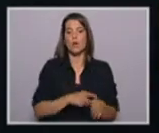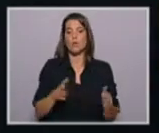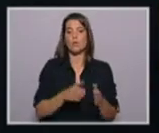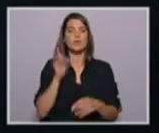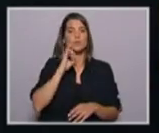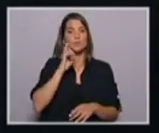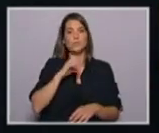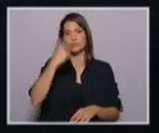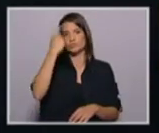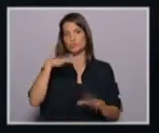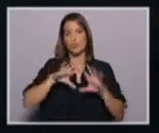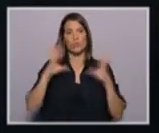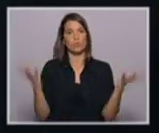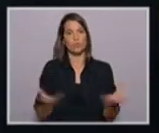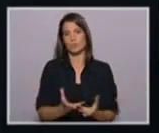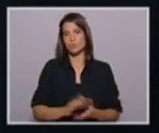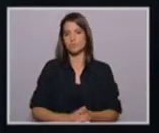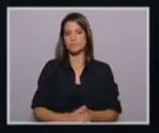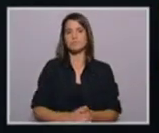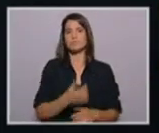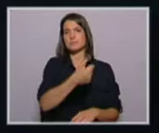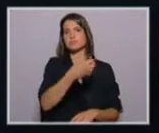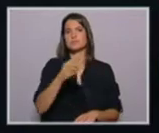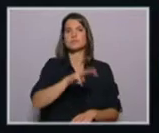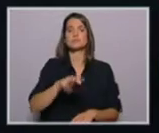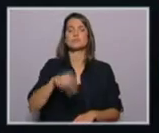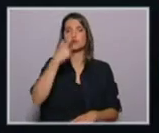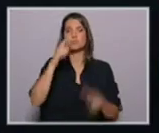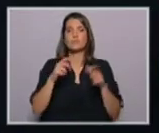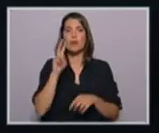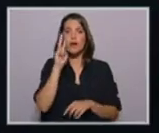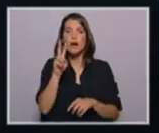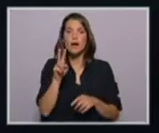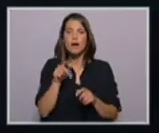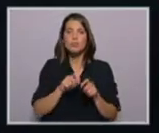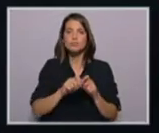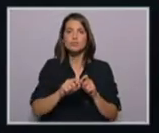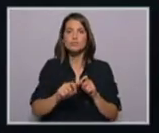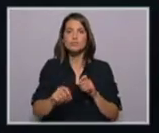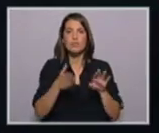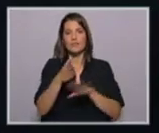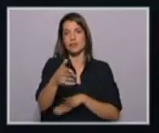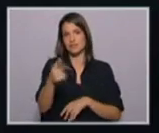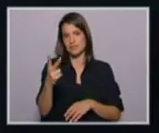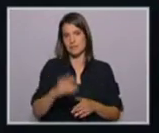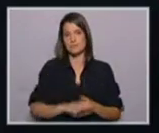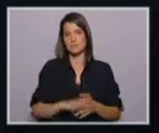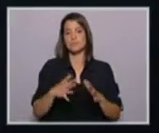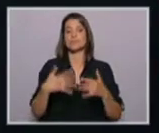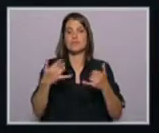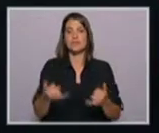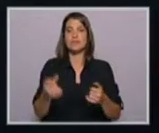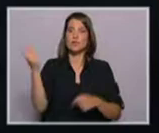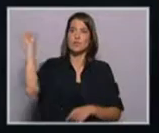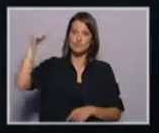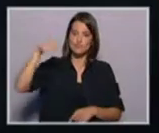global do planeta. Quase 500 milhões de seres humanos seguiram o momento em direto pela televisão. Foram depois recebidos como